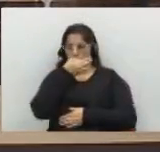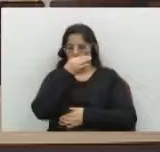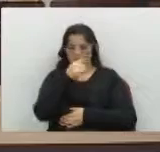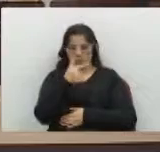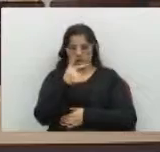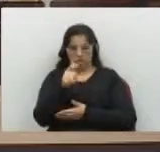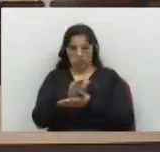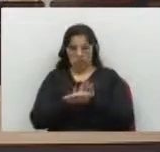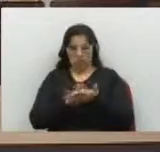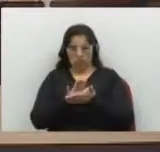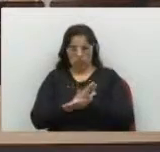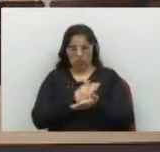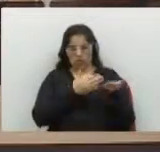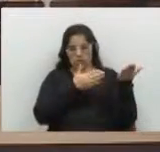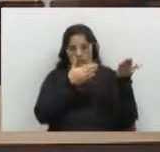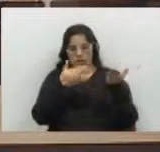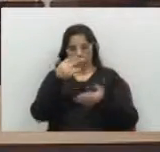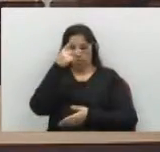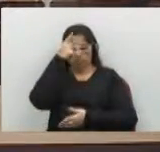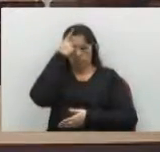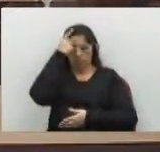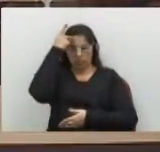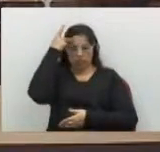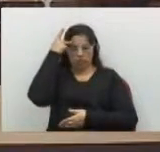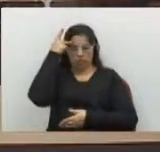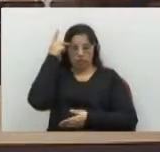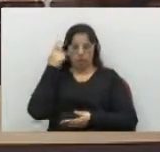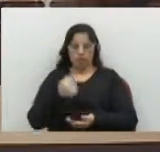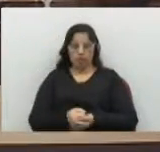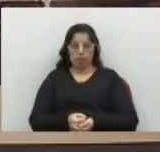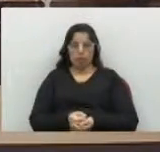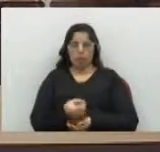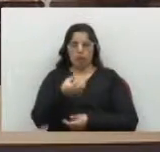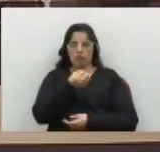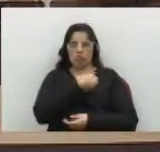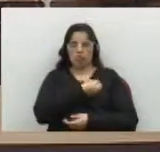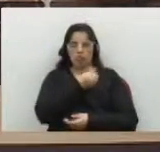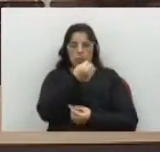queira, encaminhe-se ao prefeito. Requerimento